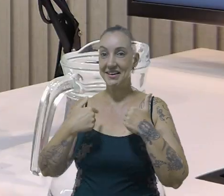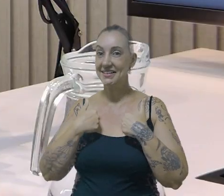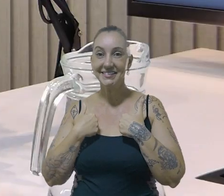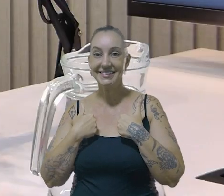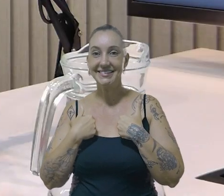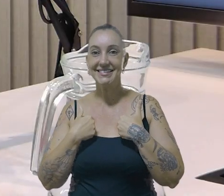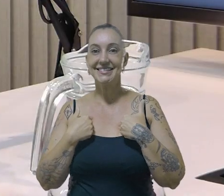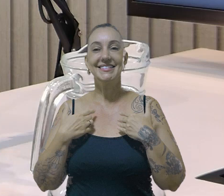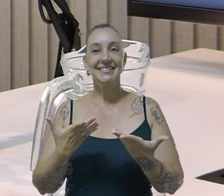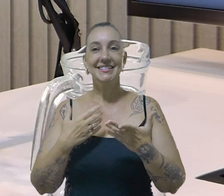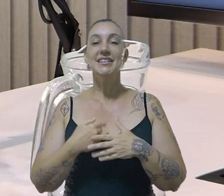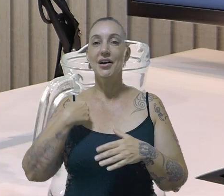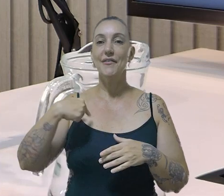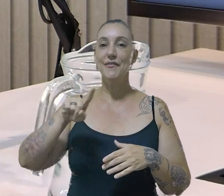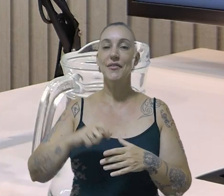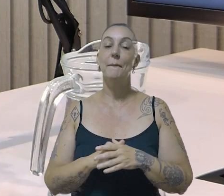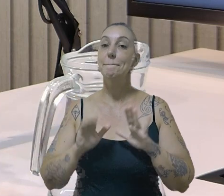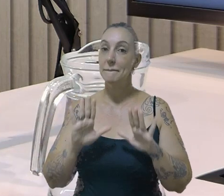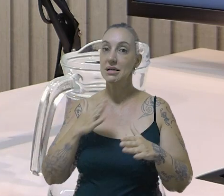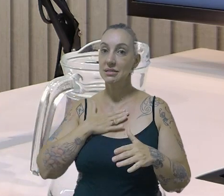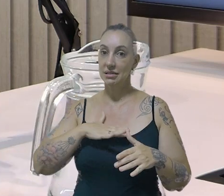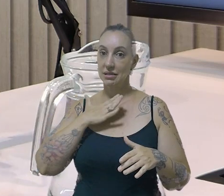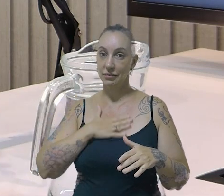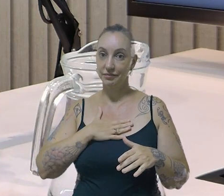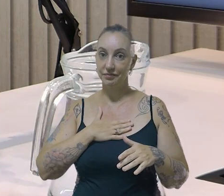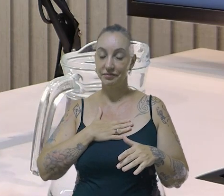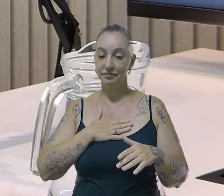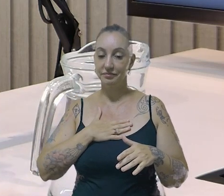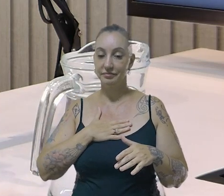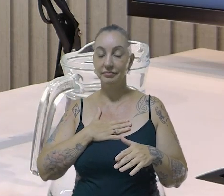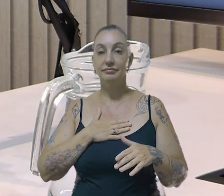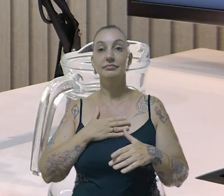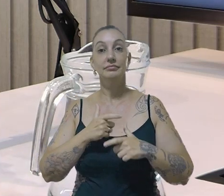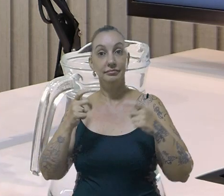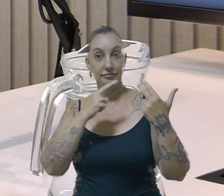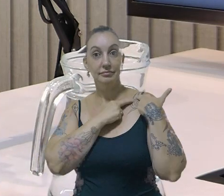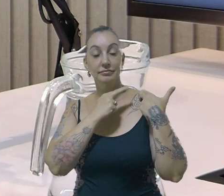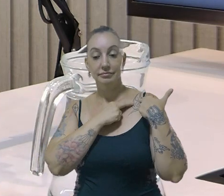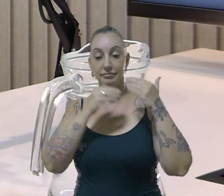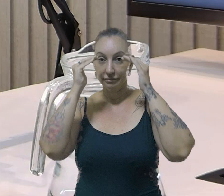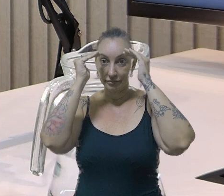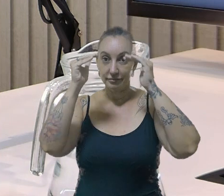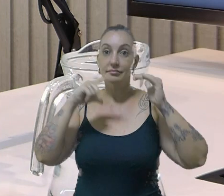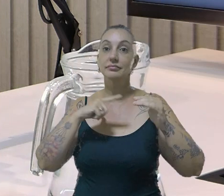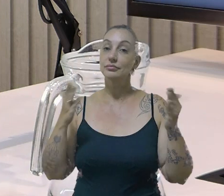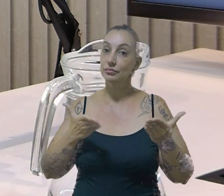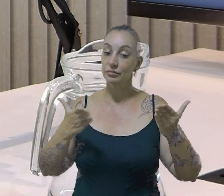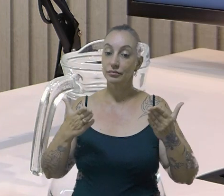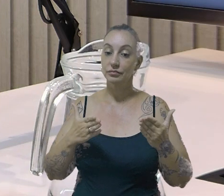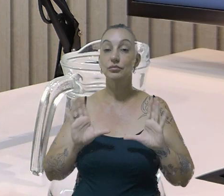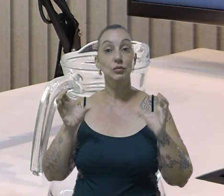então eu vou mais tranquila assim mas é sempre uma grande responsabilidade eu tenho muito respeito assim pela Claro pela